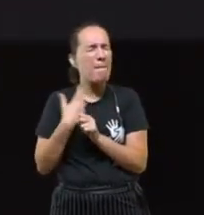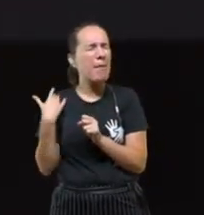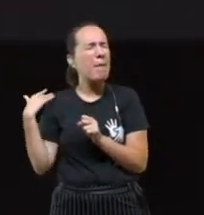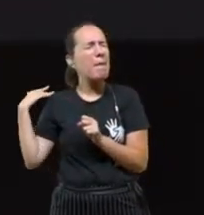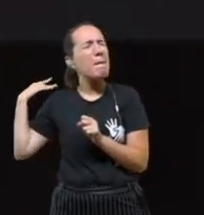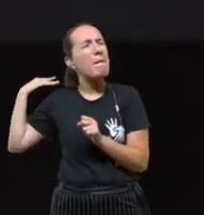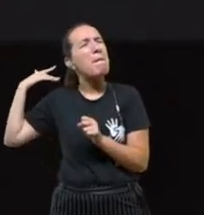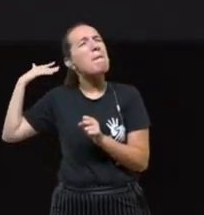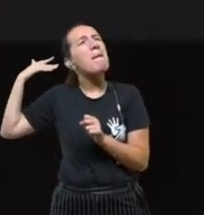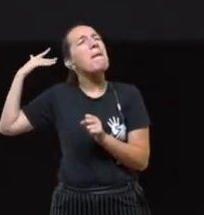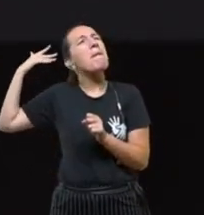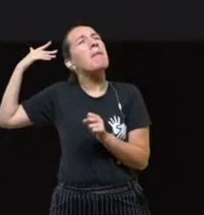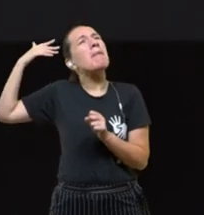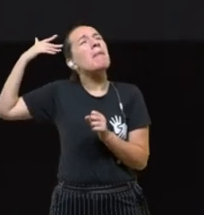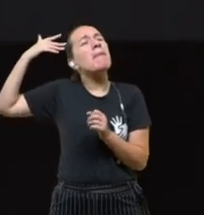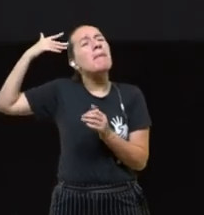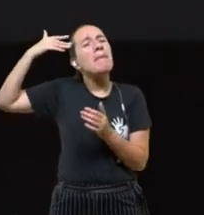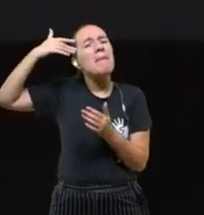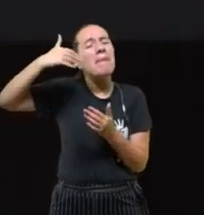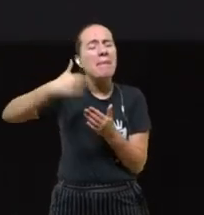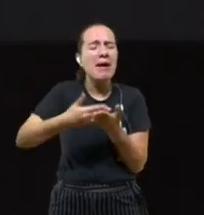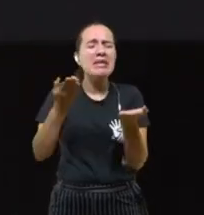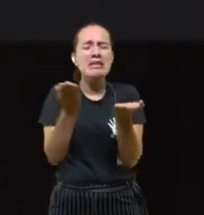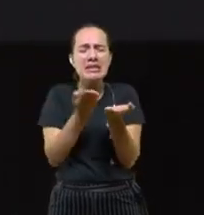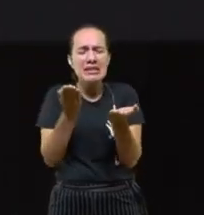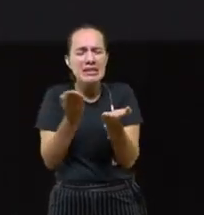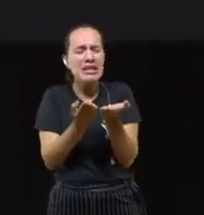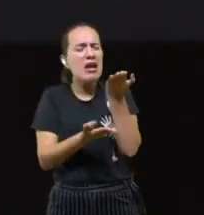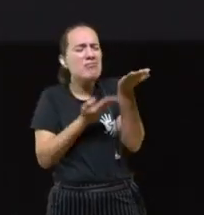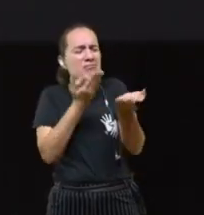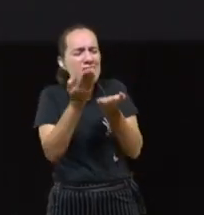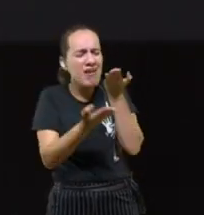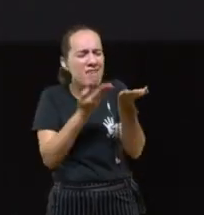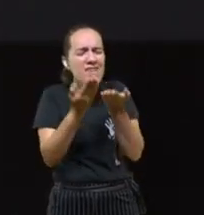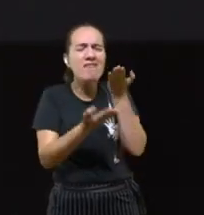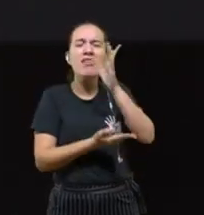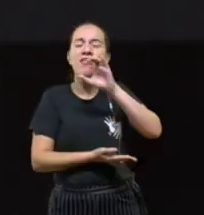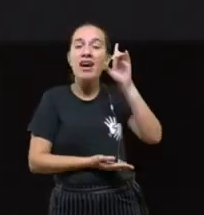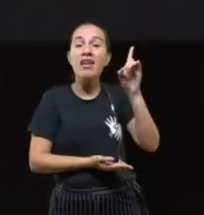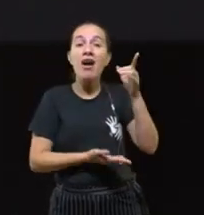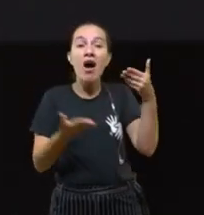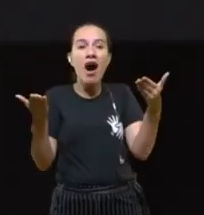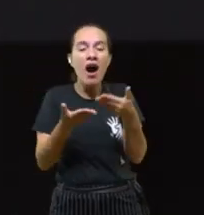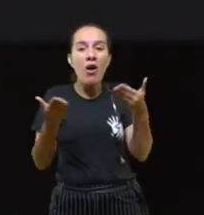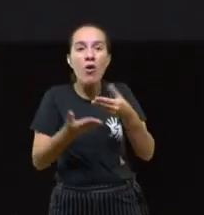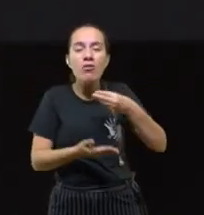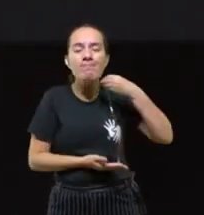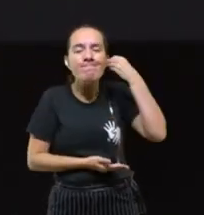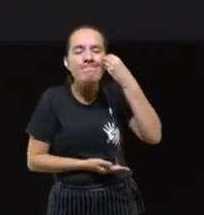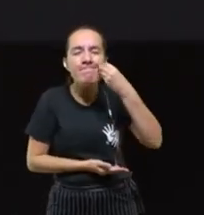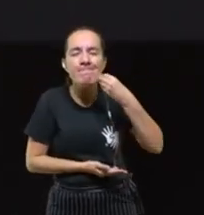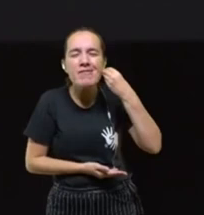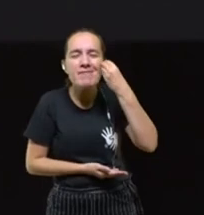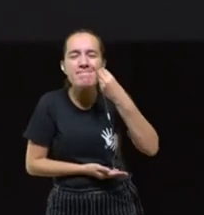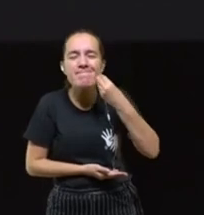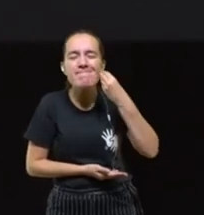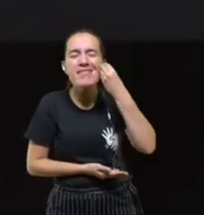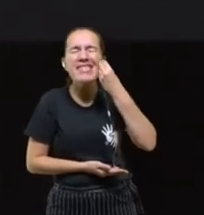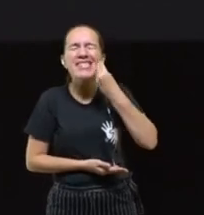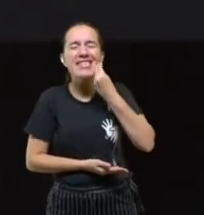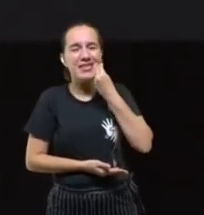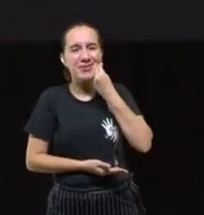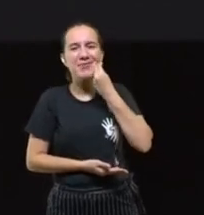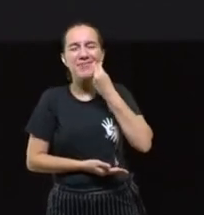cristão, todos esses anos de ministério, eu comecei a ver uma dimensão